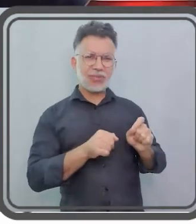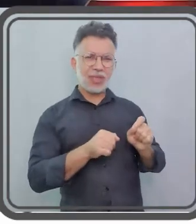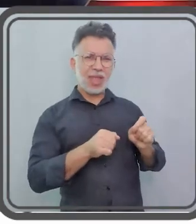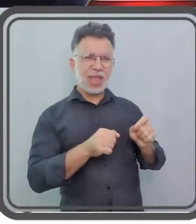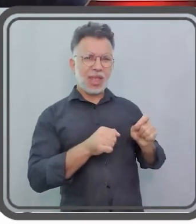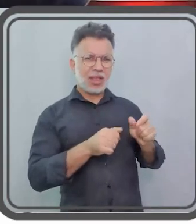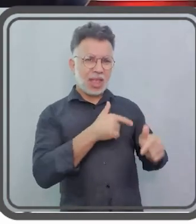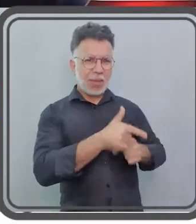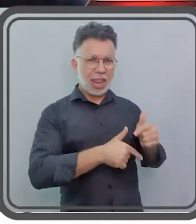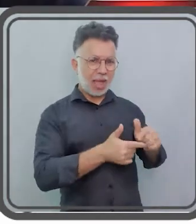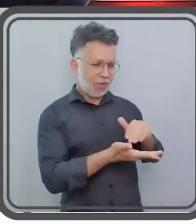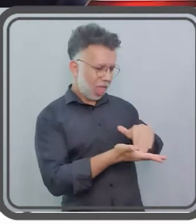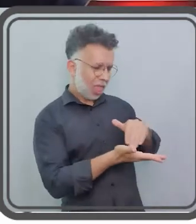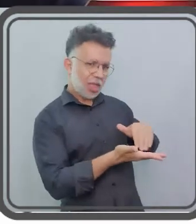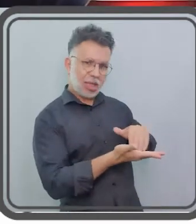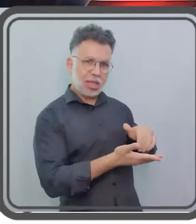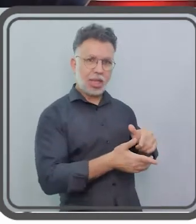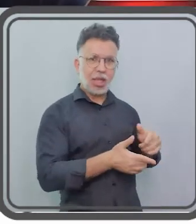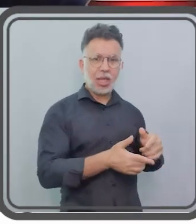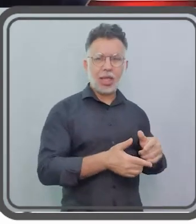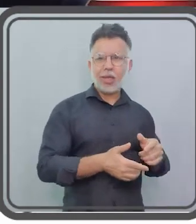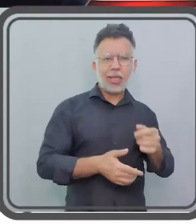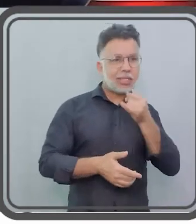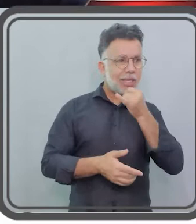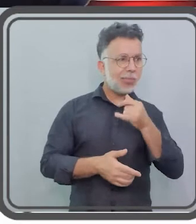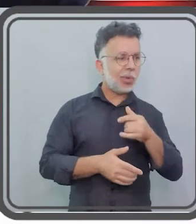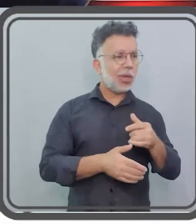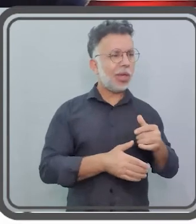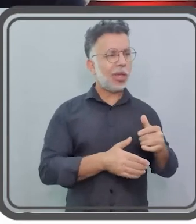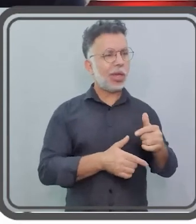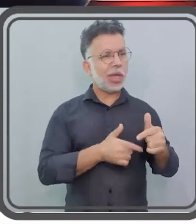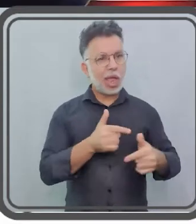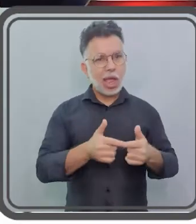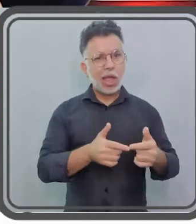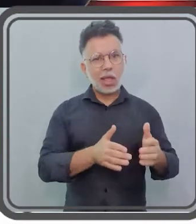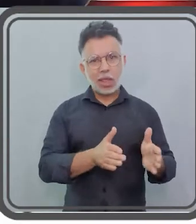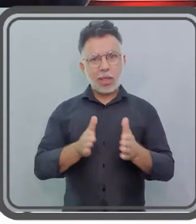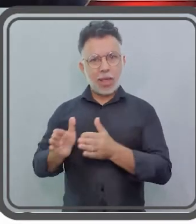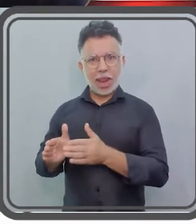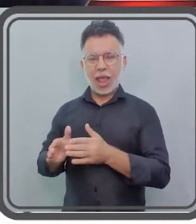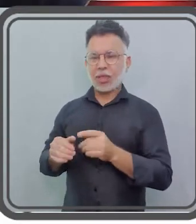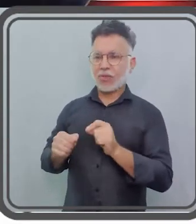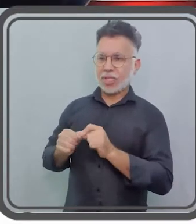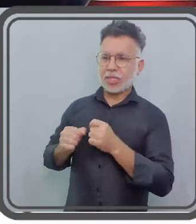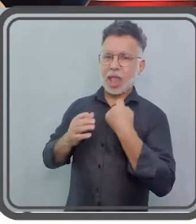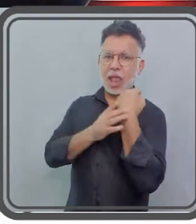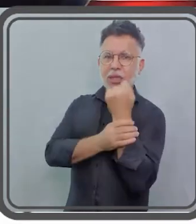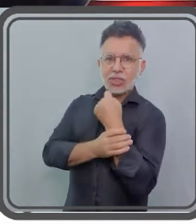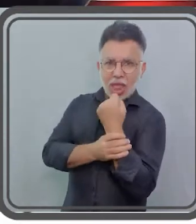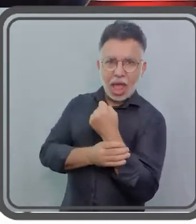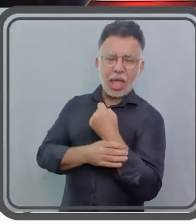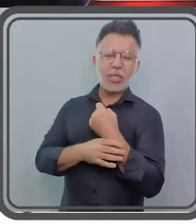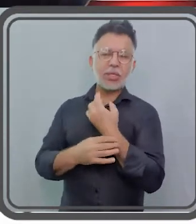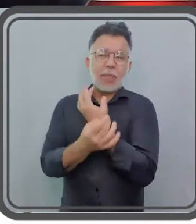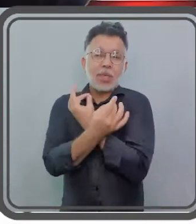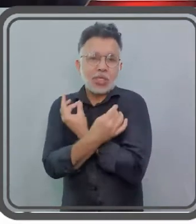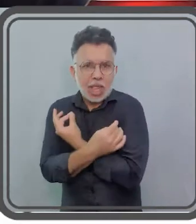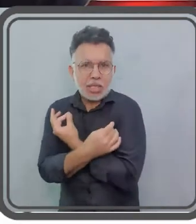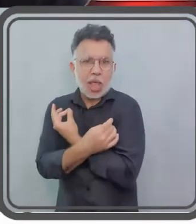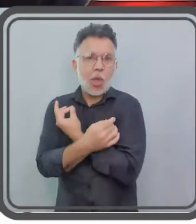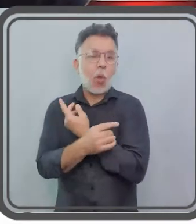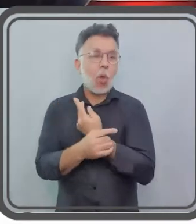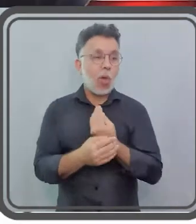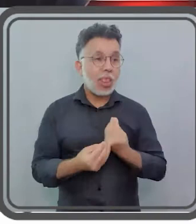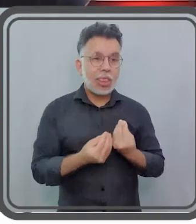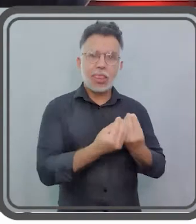escritório, trazendo áreas de descompressão, trazendo área de meditação, ginástica laboral, uma série de coisas, buscando